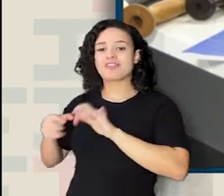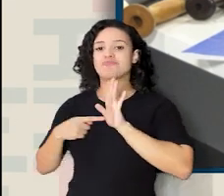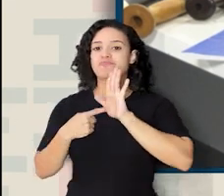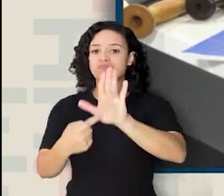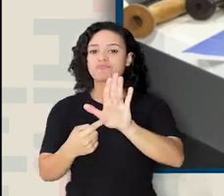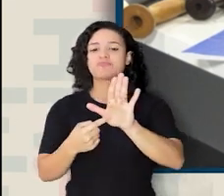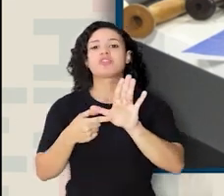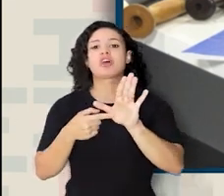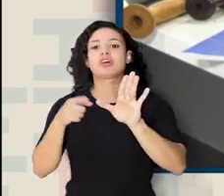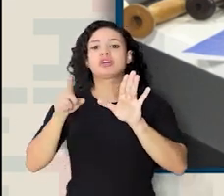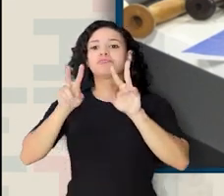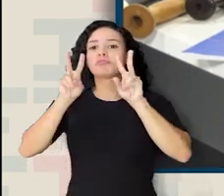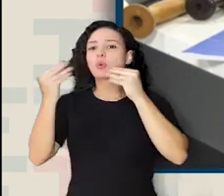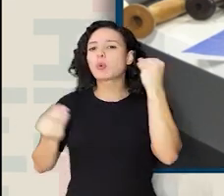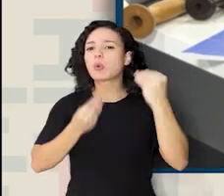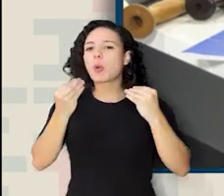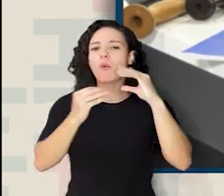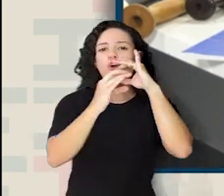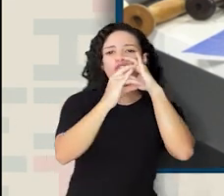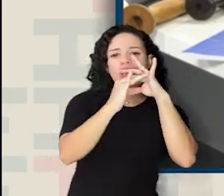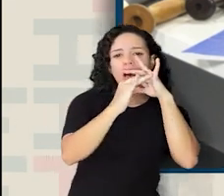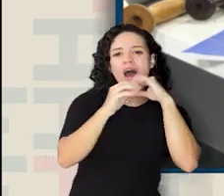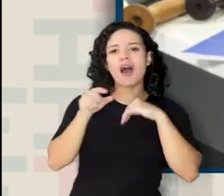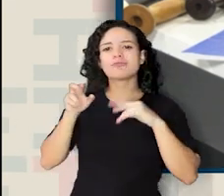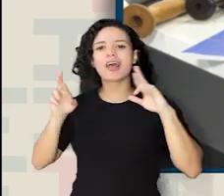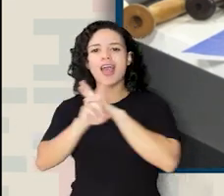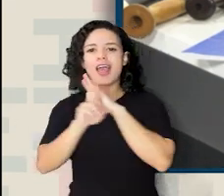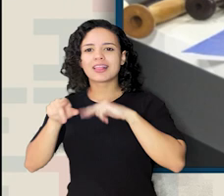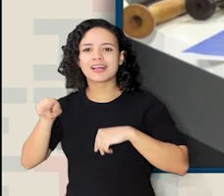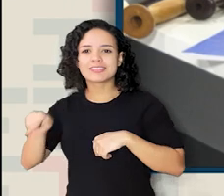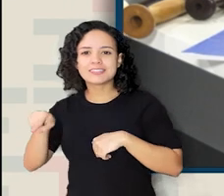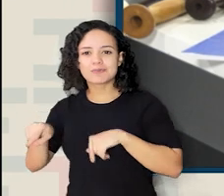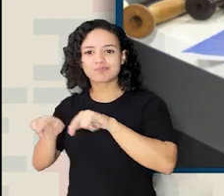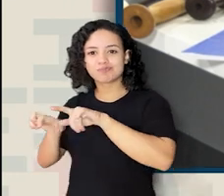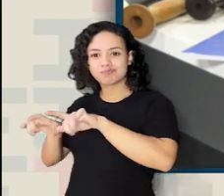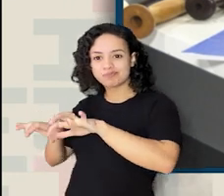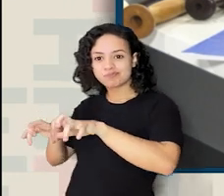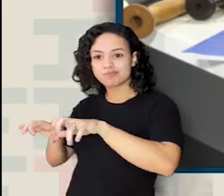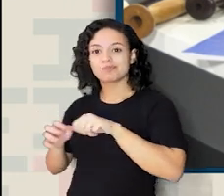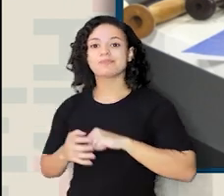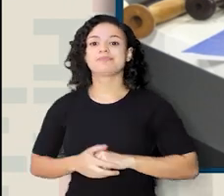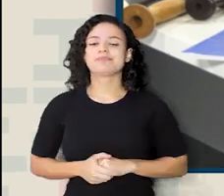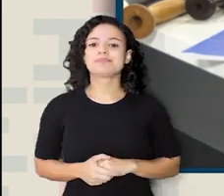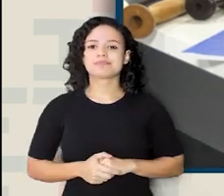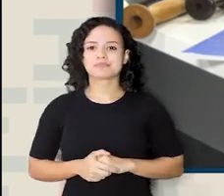um pouco sobre a extensão da flauta em relação ao piano.